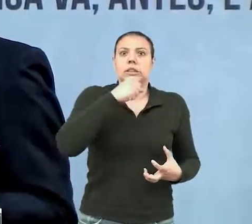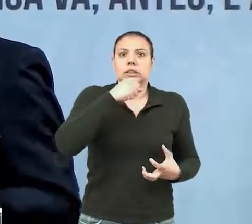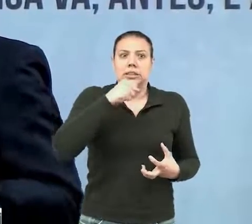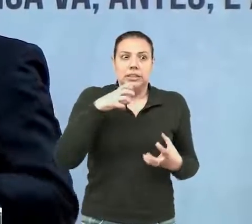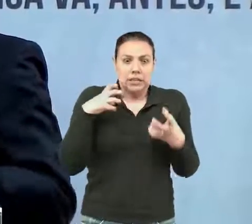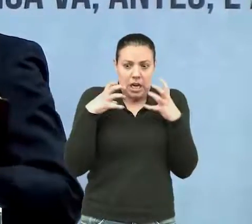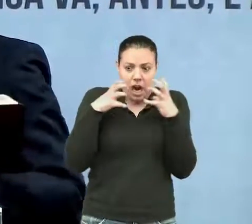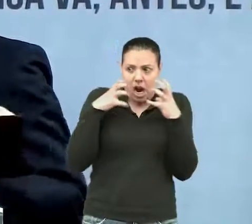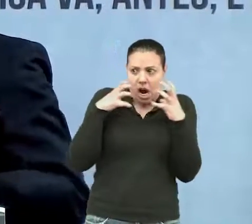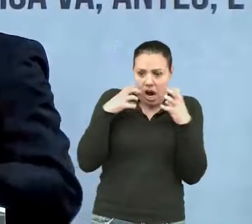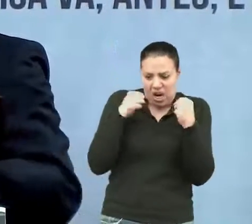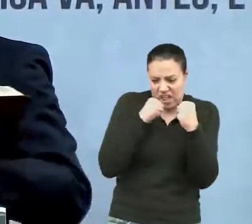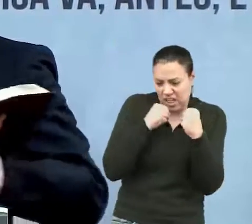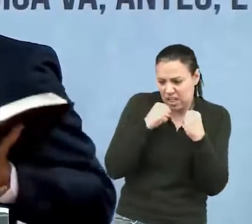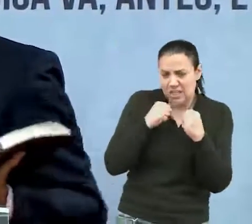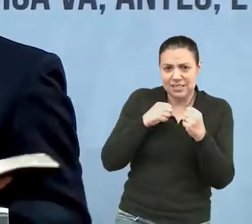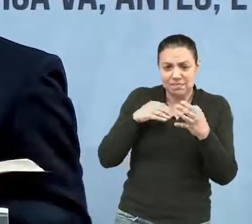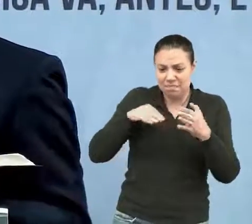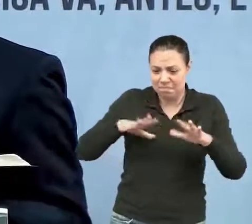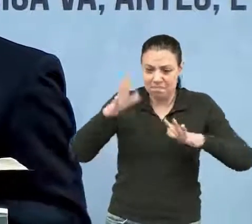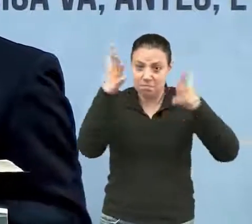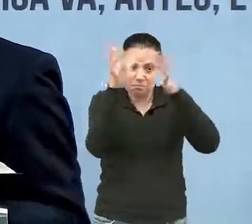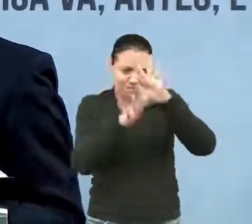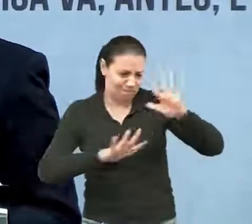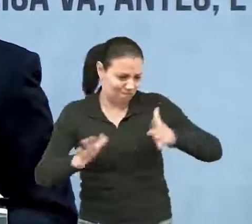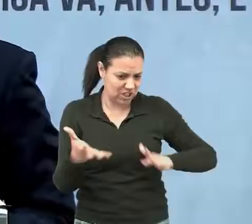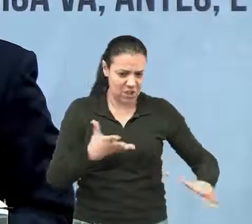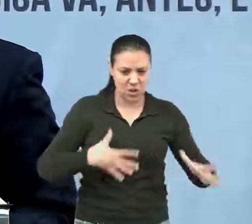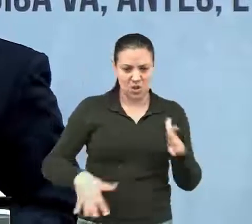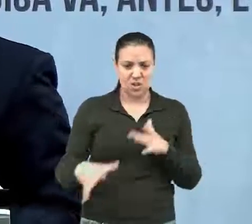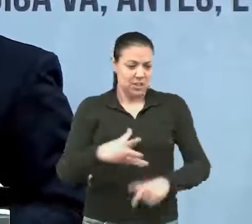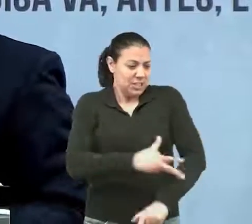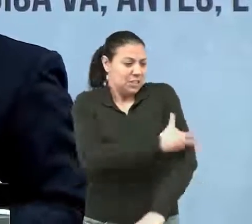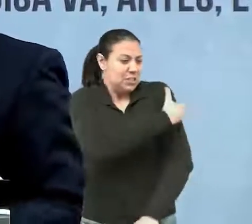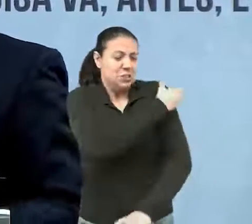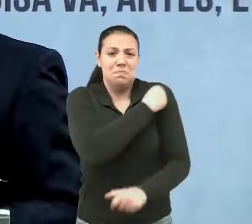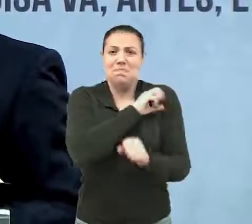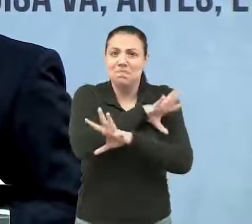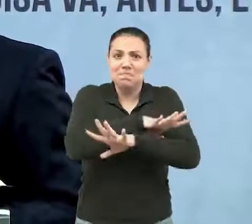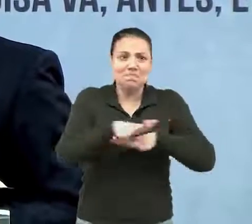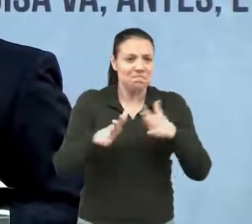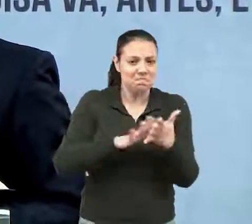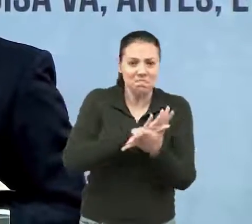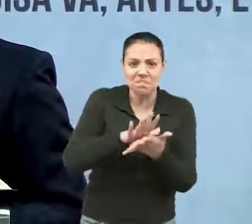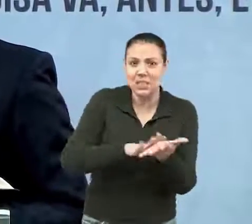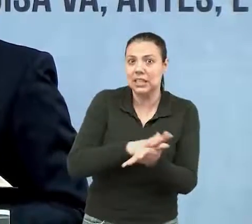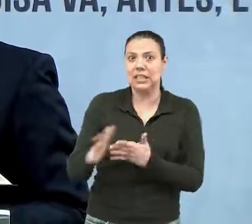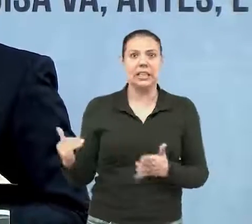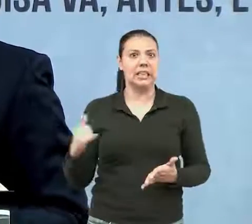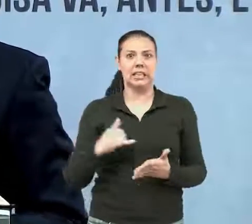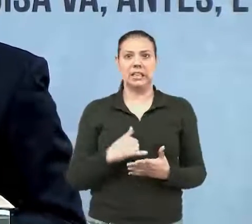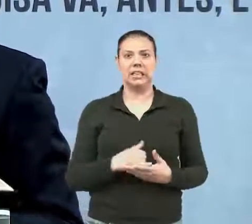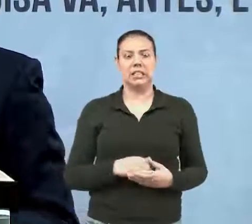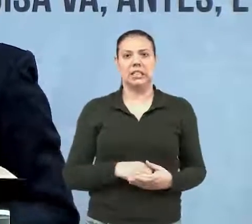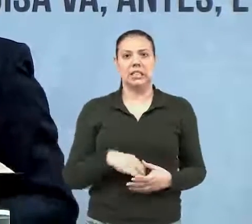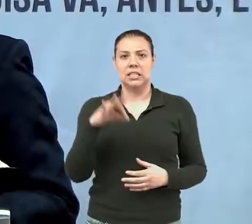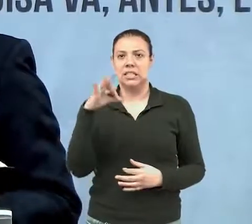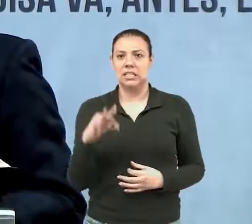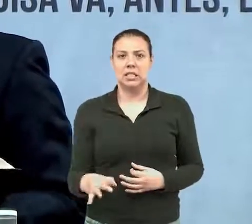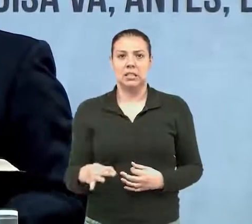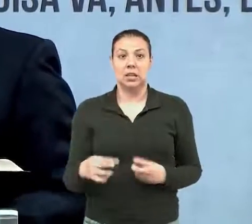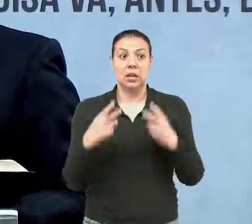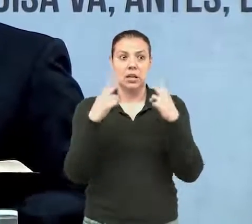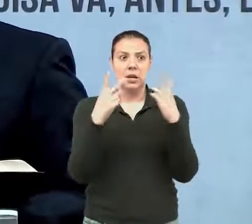pânico, estar completamente desestruturado emocionalmente diante de uma circunstância adversa que mostra para você a sua